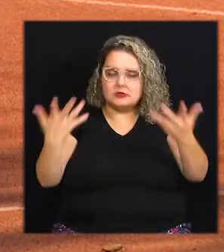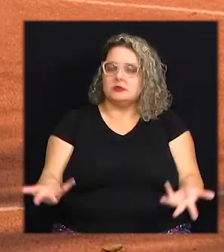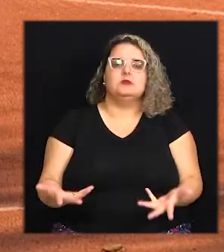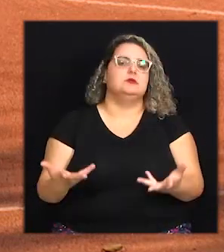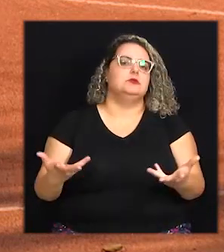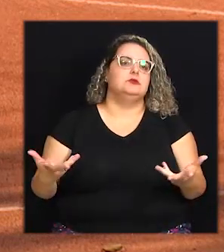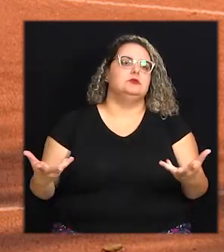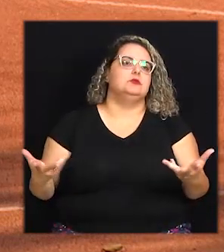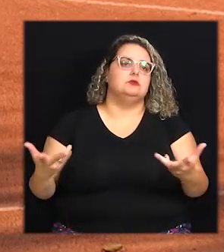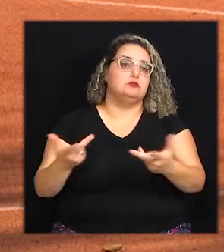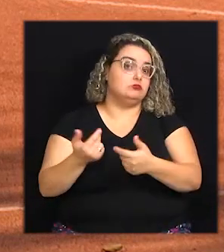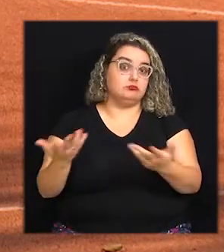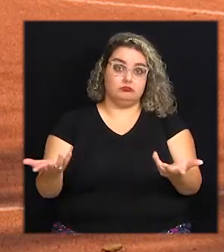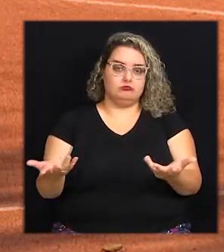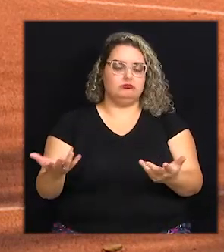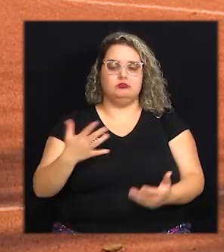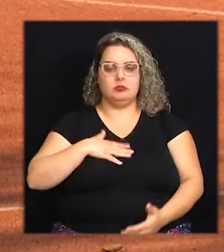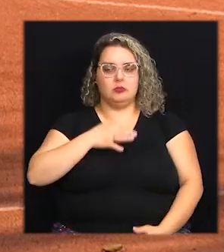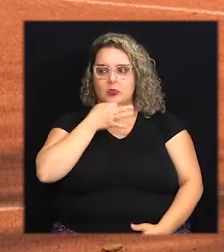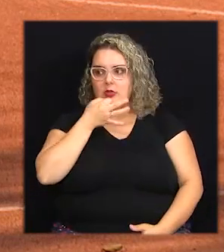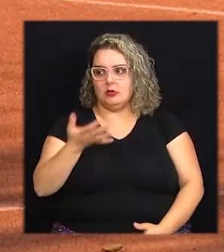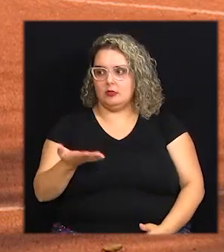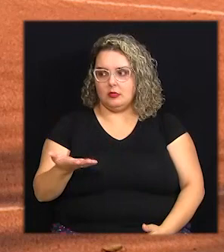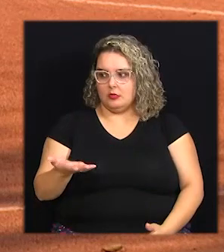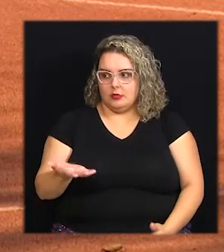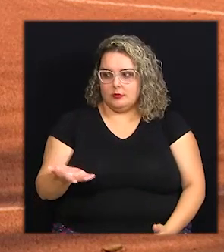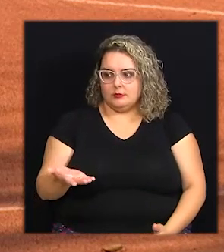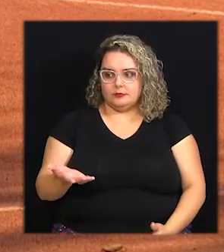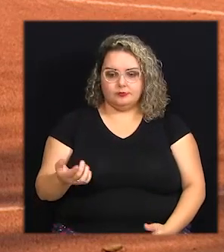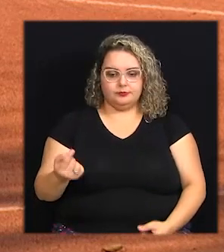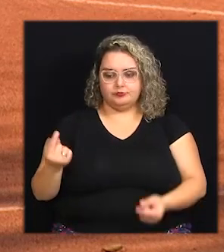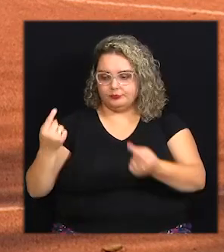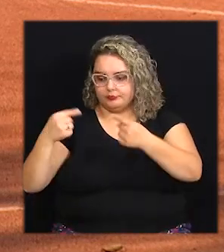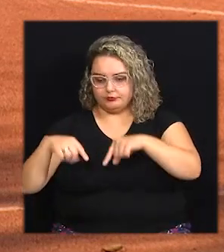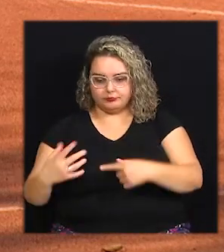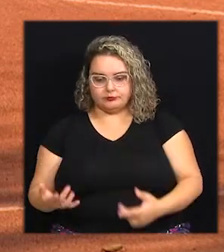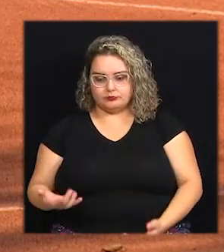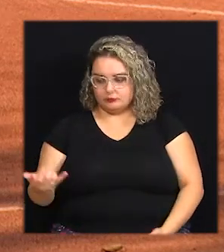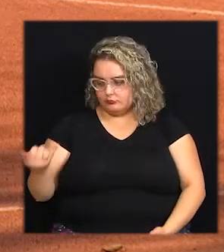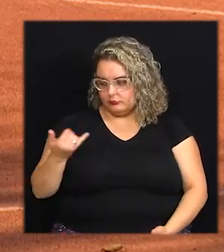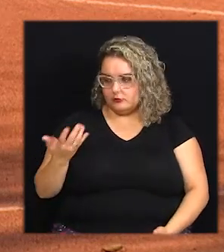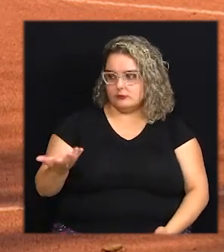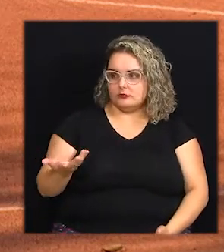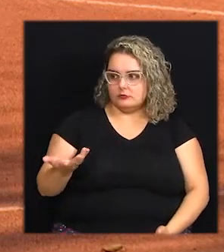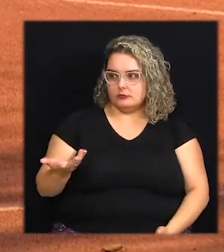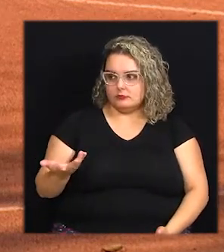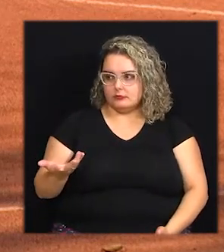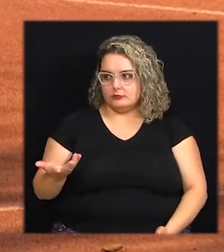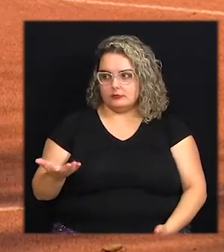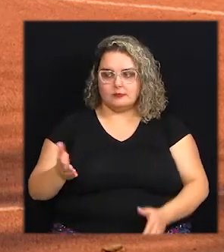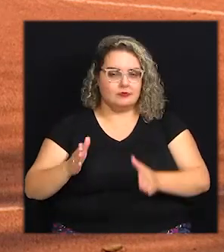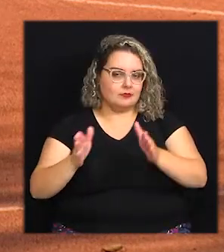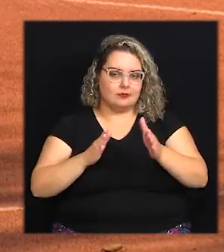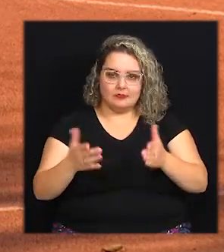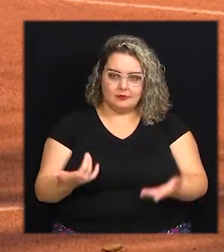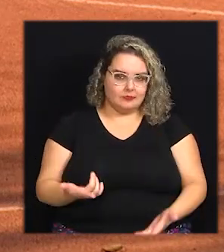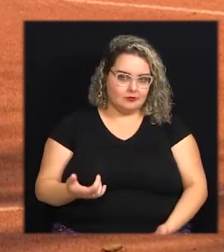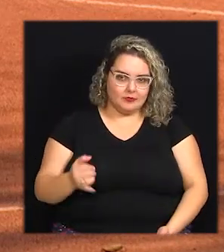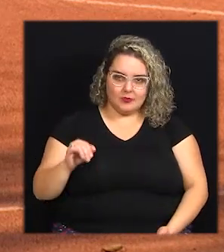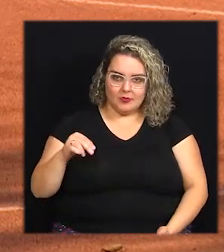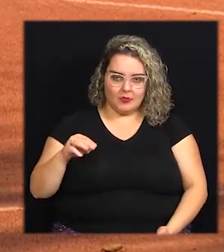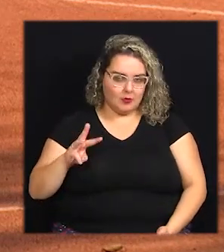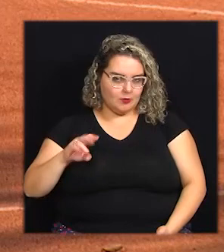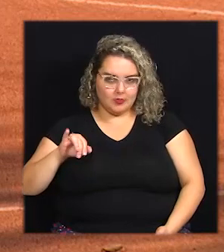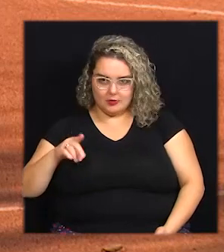né? E, cara, é isso. É uma rivalidade, que nem você falou, que na época lá de